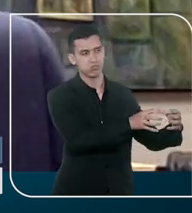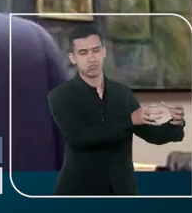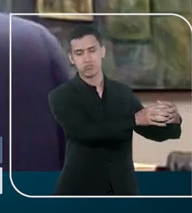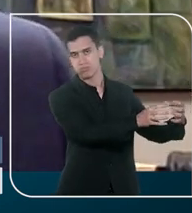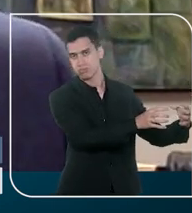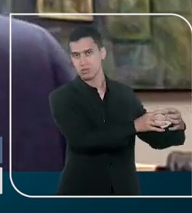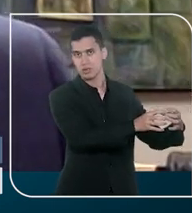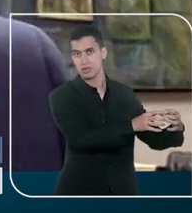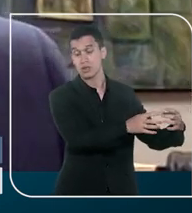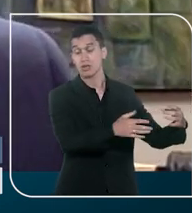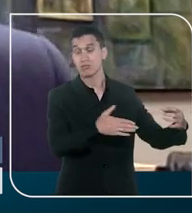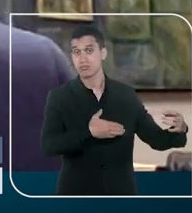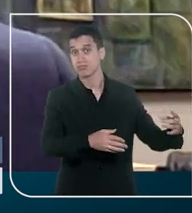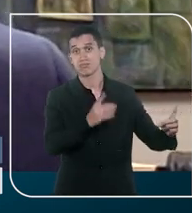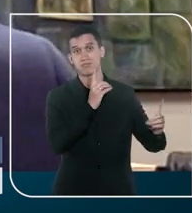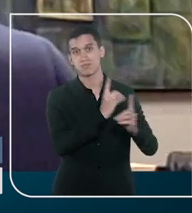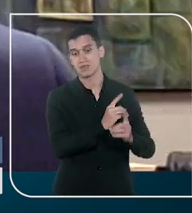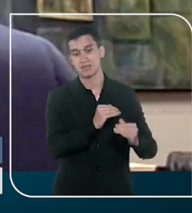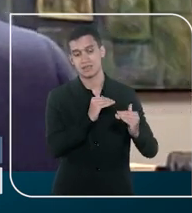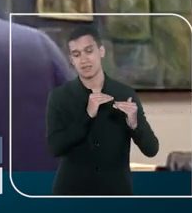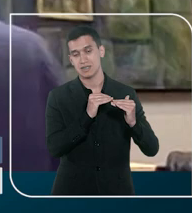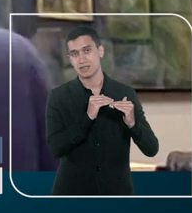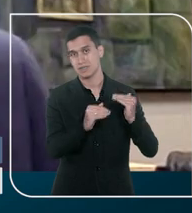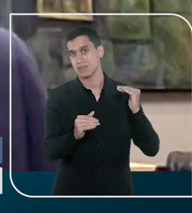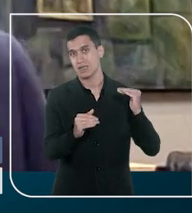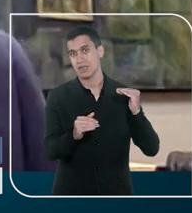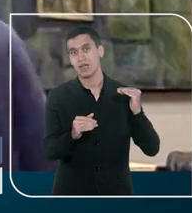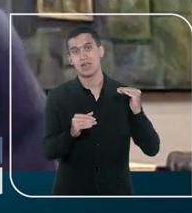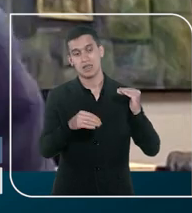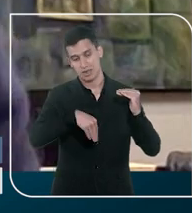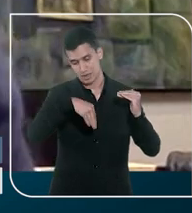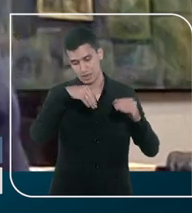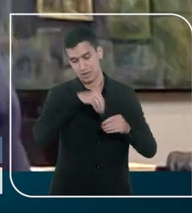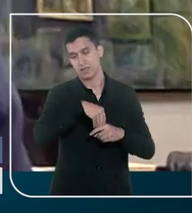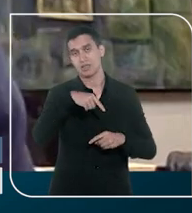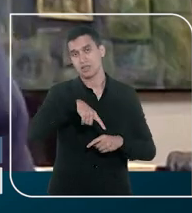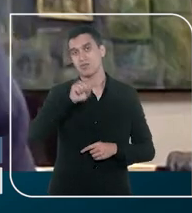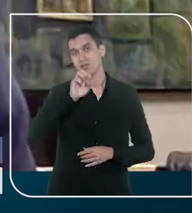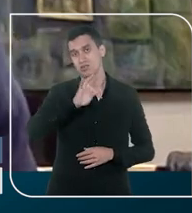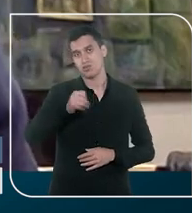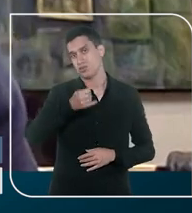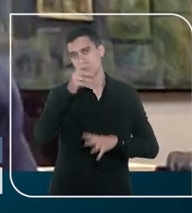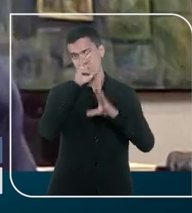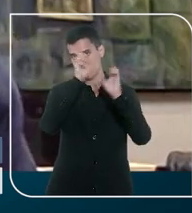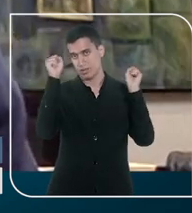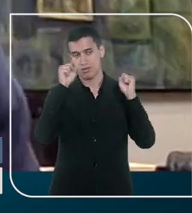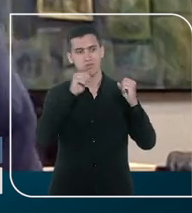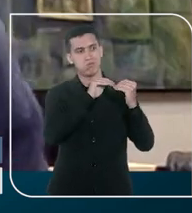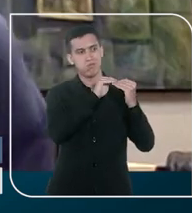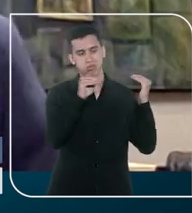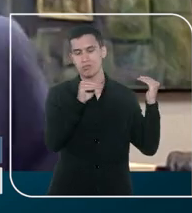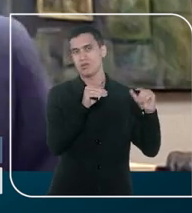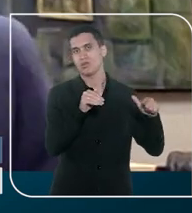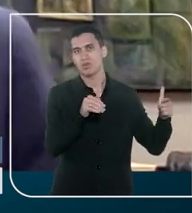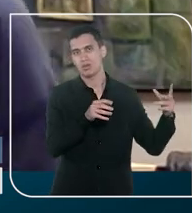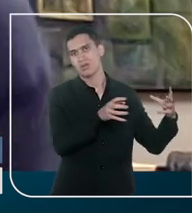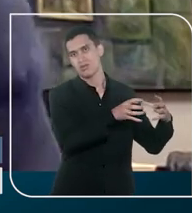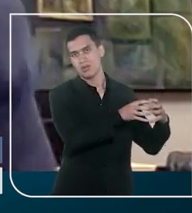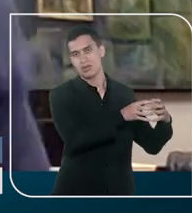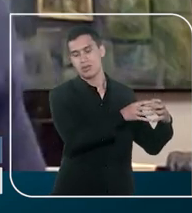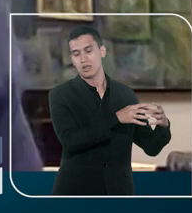e divergência interno. Veja, então, que a missão do STJ